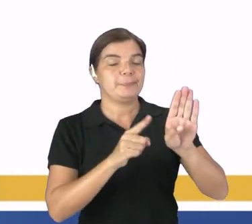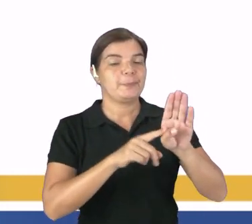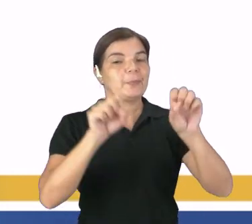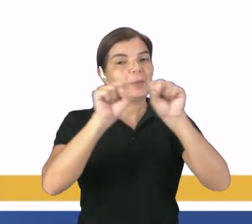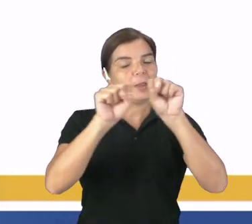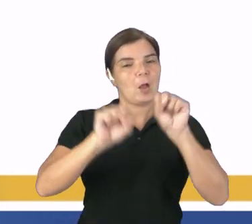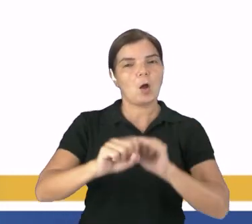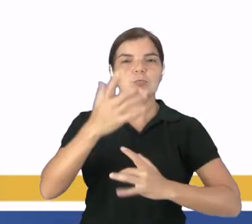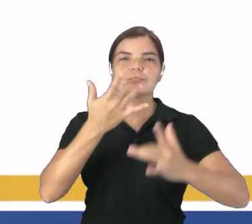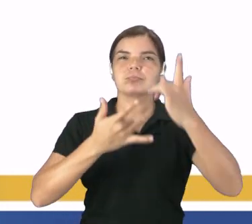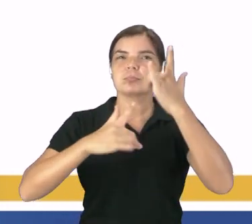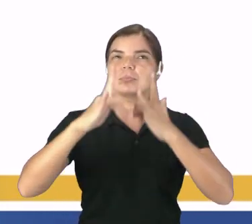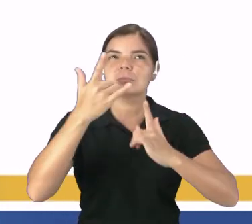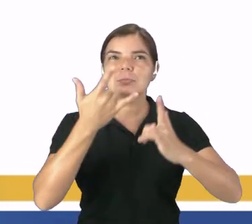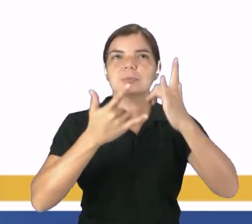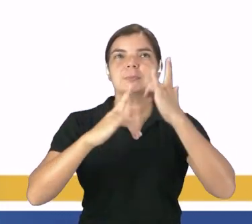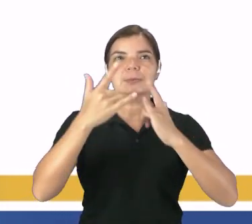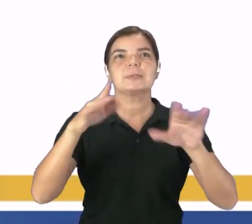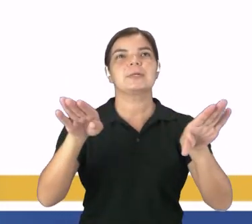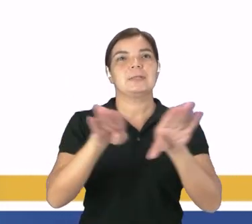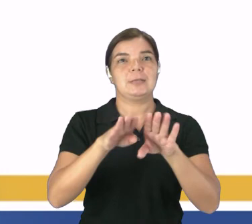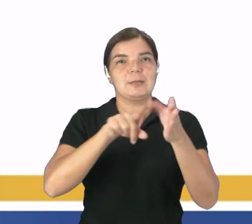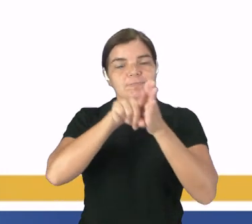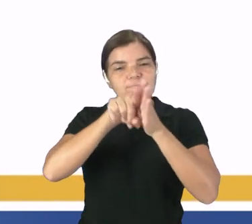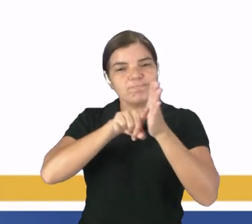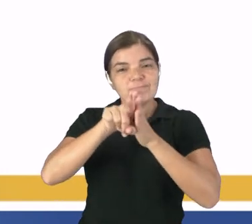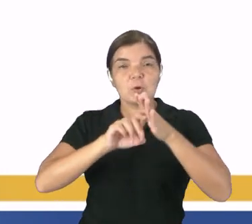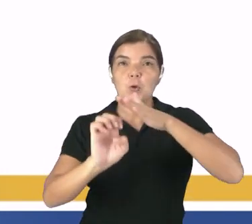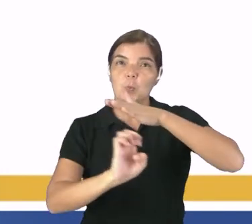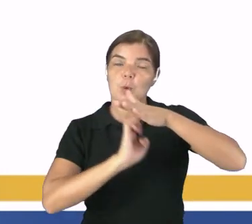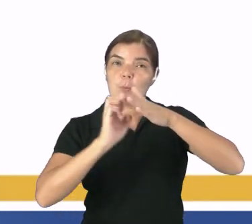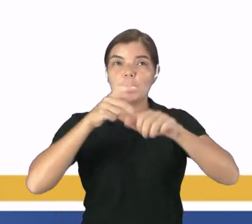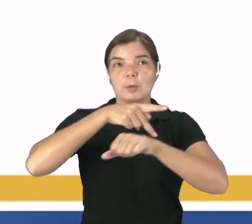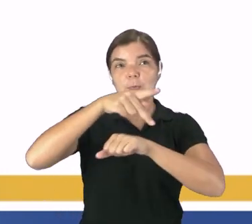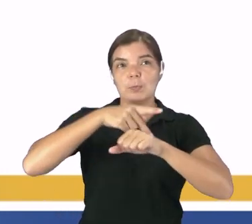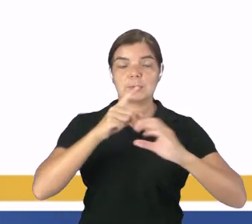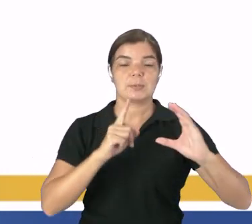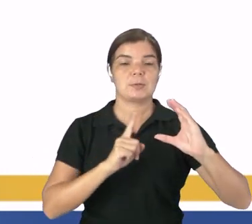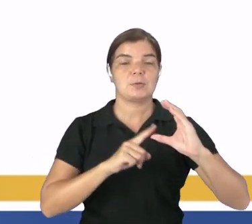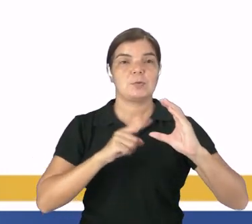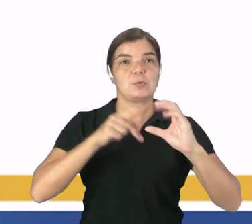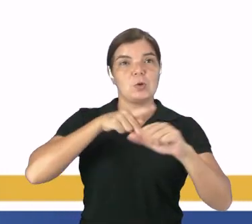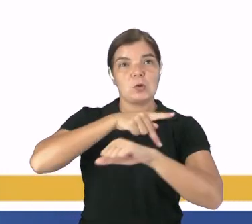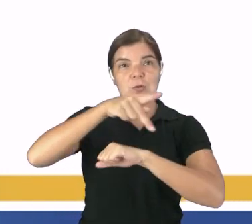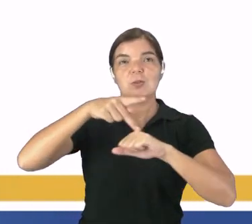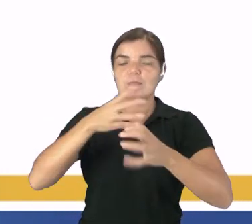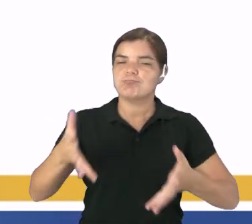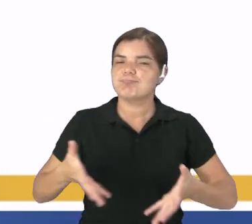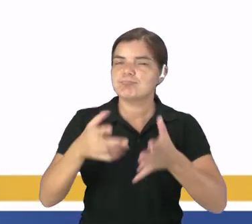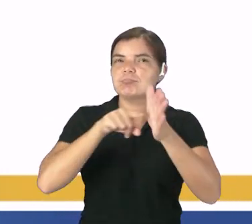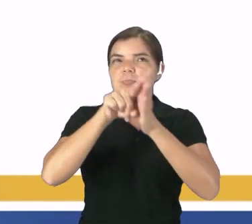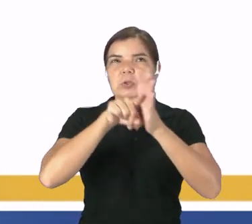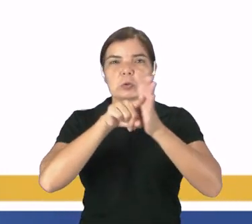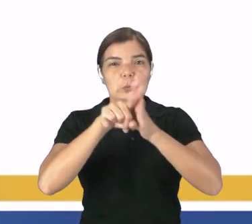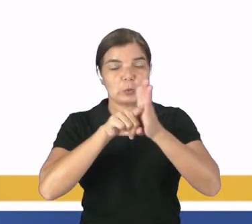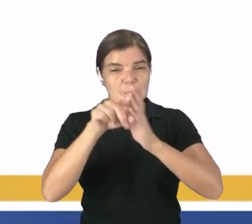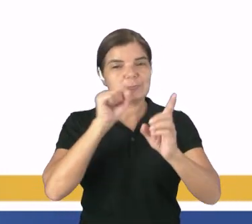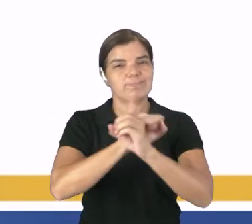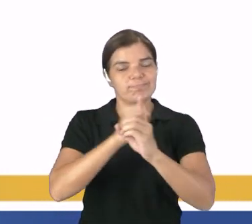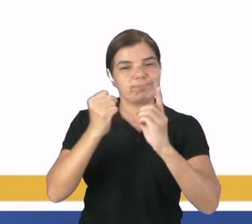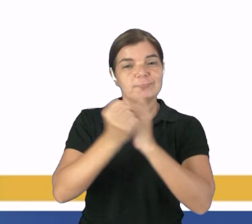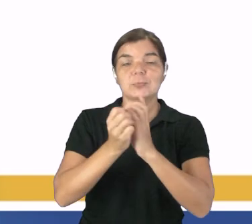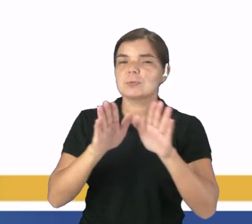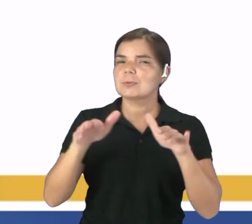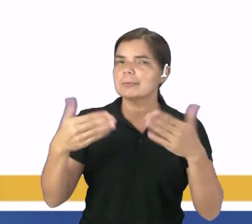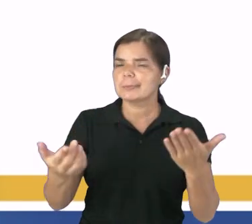lucro. Alternativa B, esses sistemas empresários para os países. Ou alternativa C, os países estimulam as pesquisas